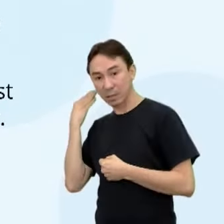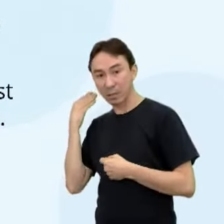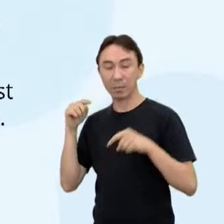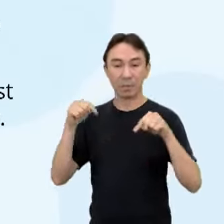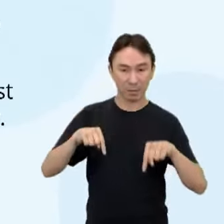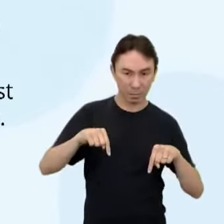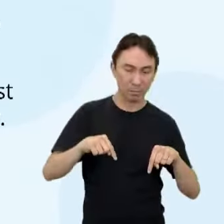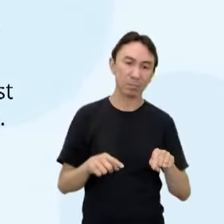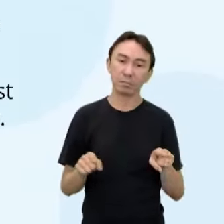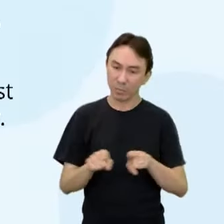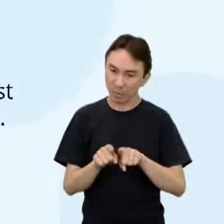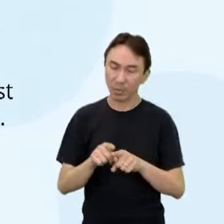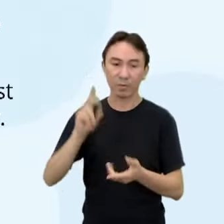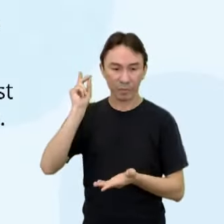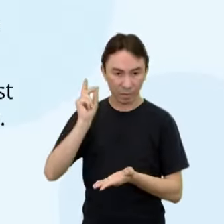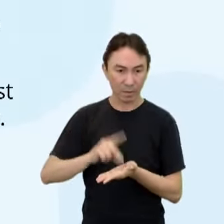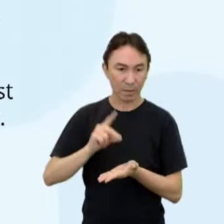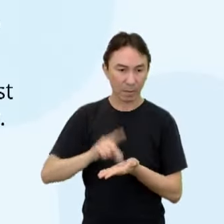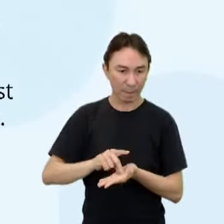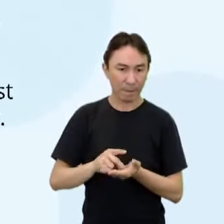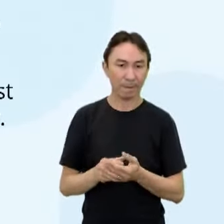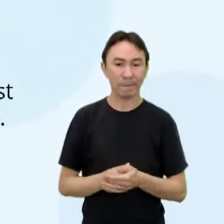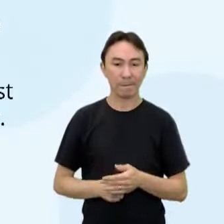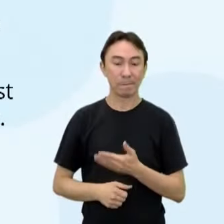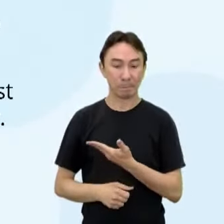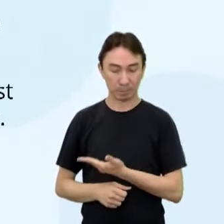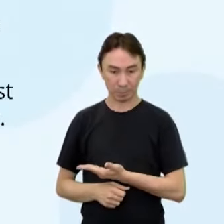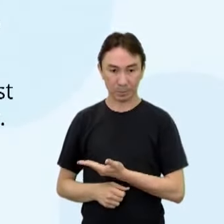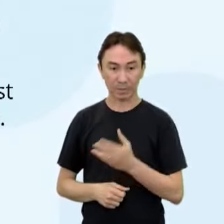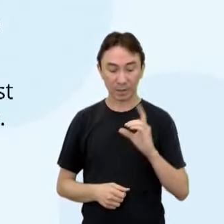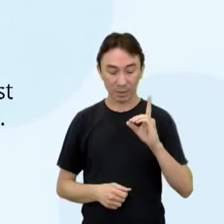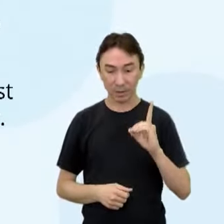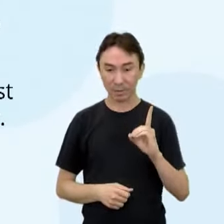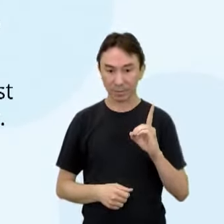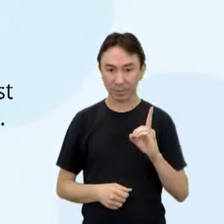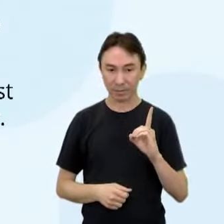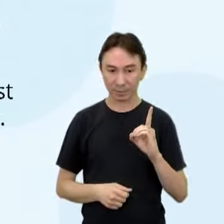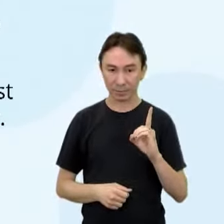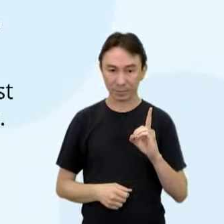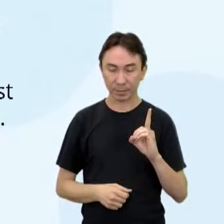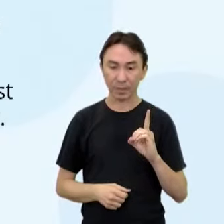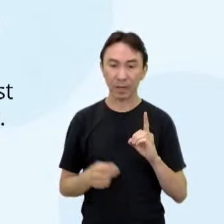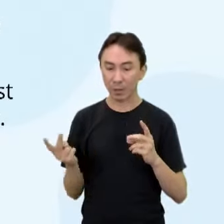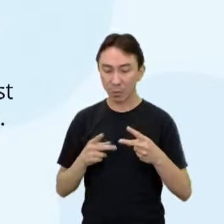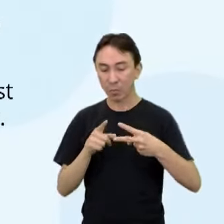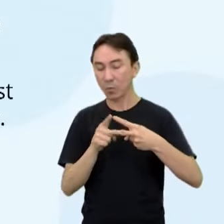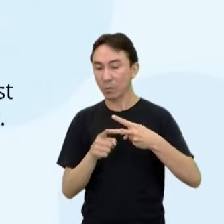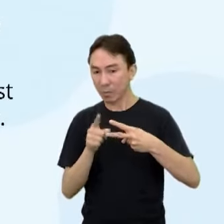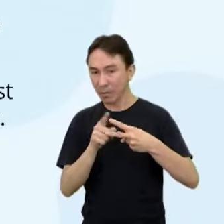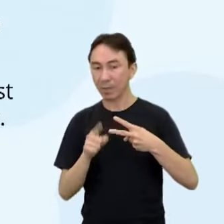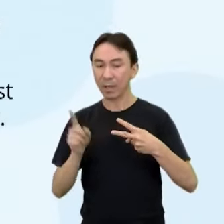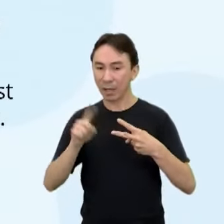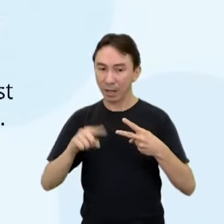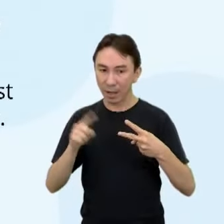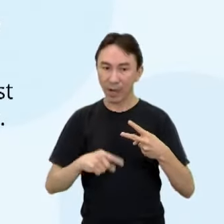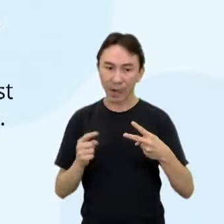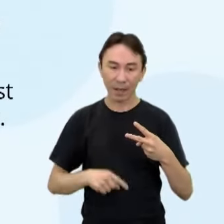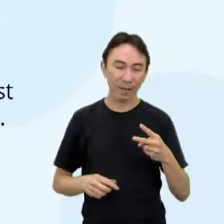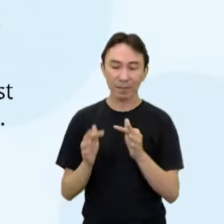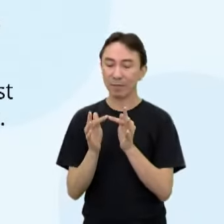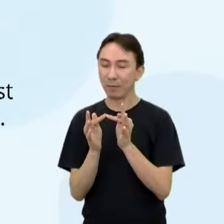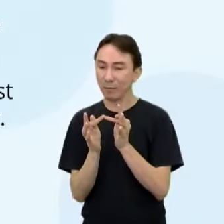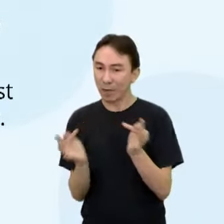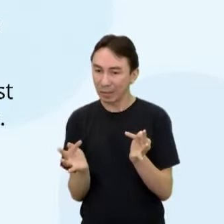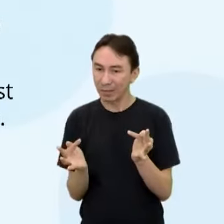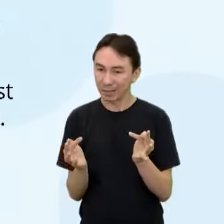true again. And both sentences are in the past simple. As duas frases estão no simple past. This one no, right? This